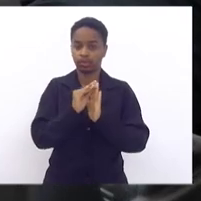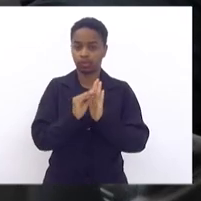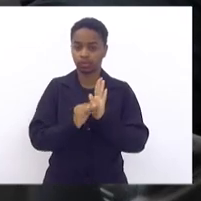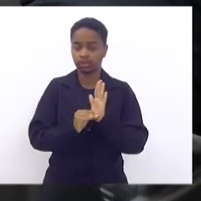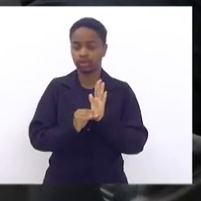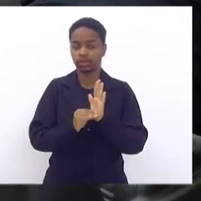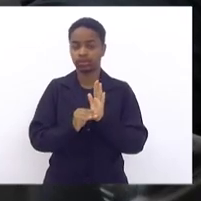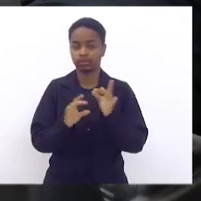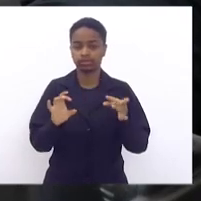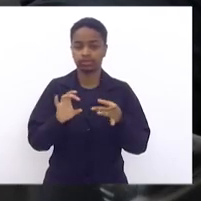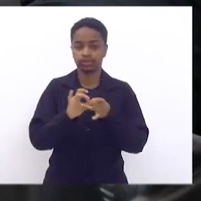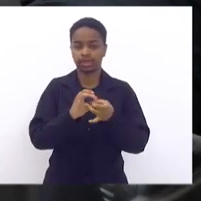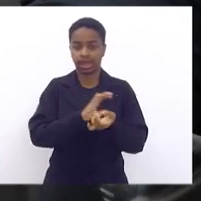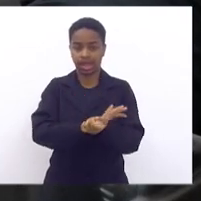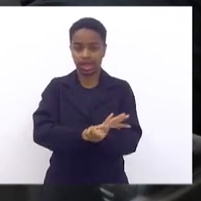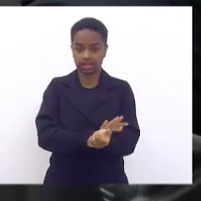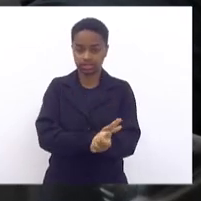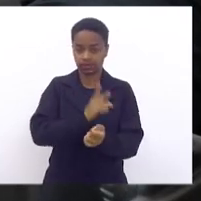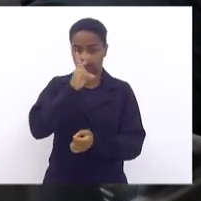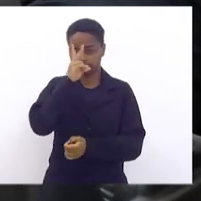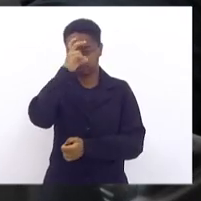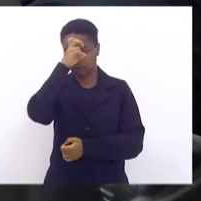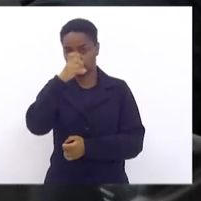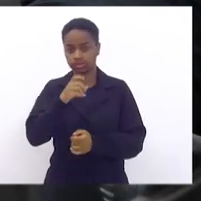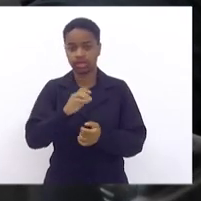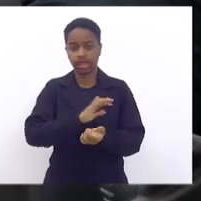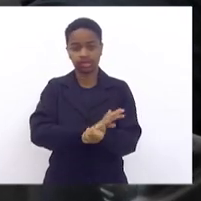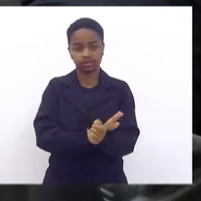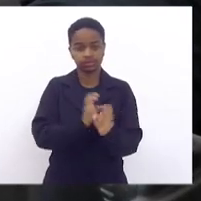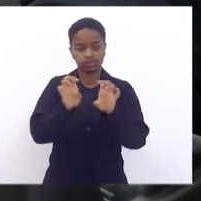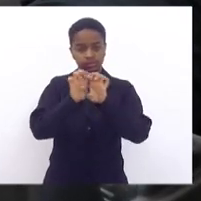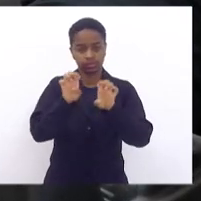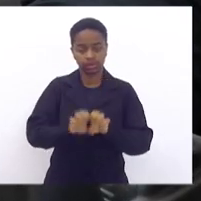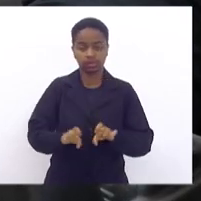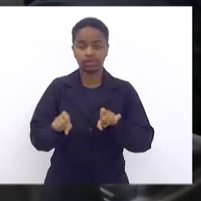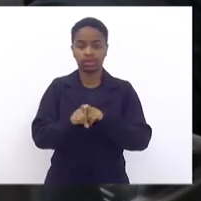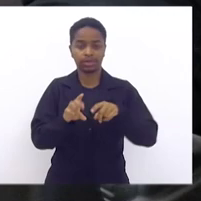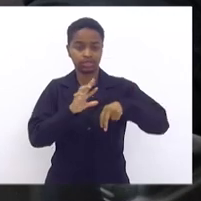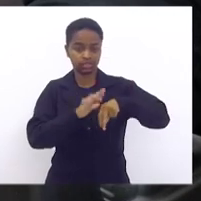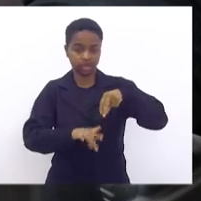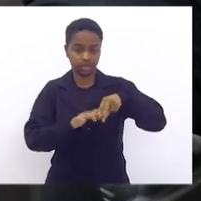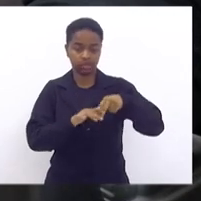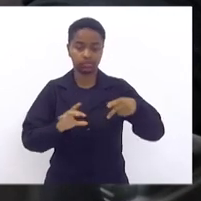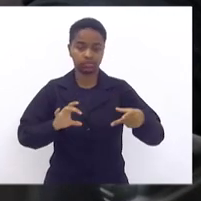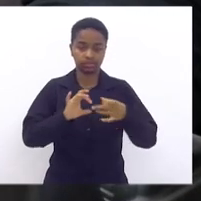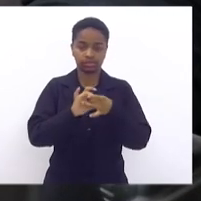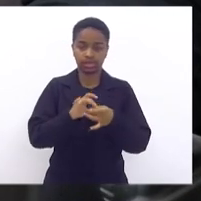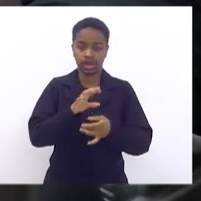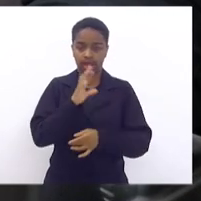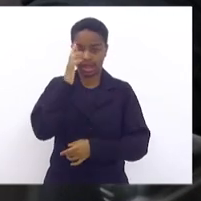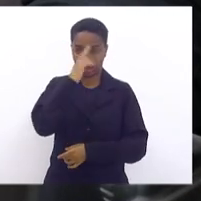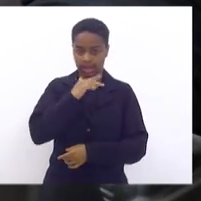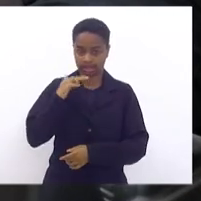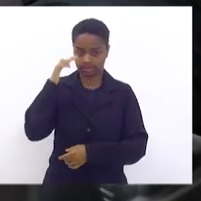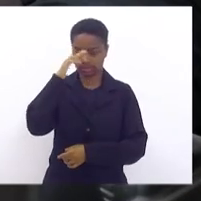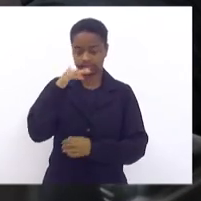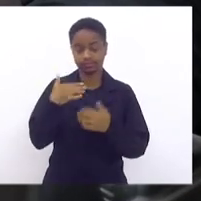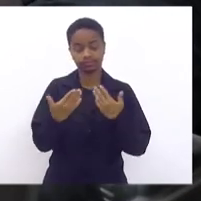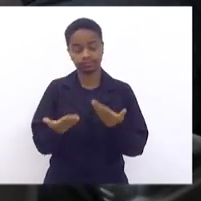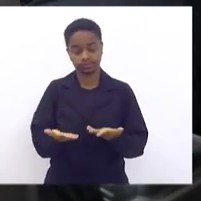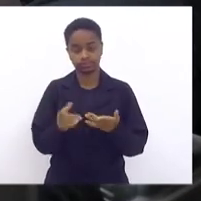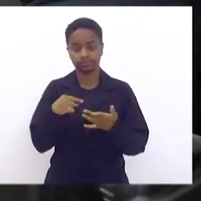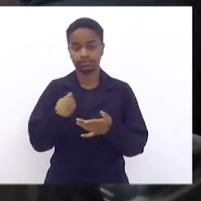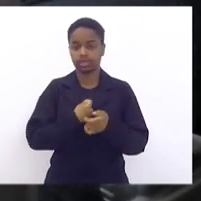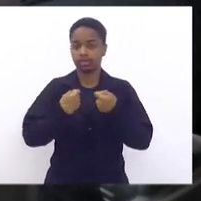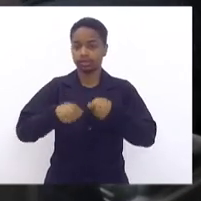de racismo muito forte, estrutural, tem a questão de gênero e de raça. E aí a gente também tem